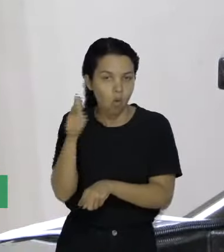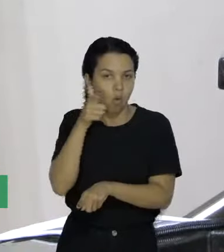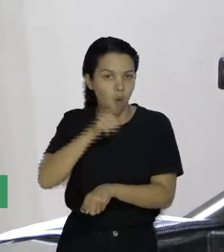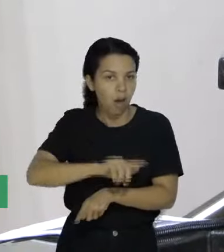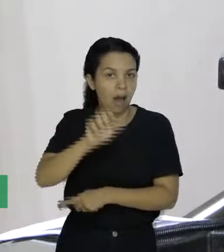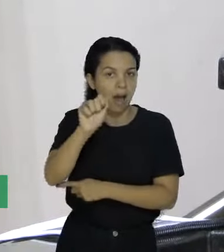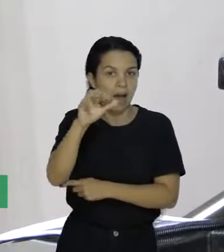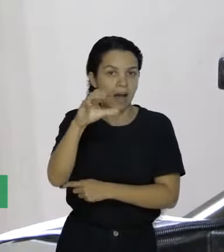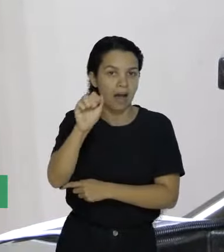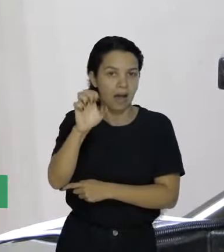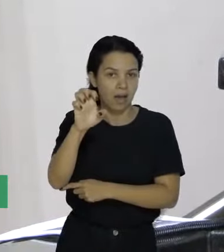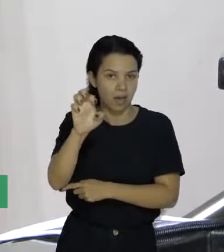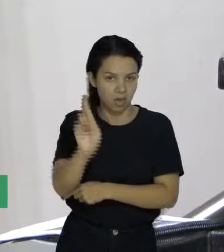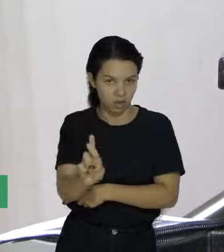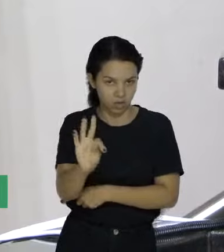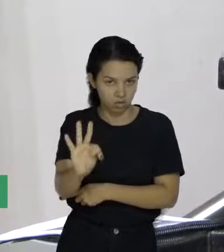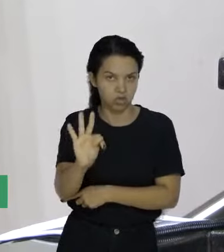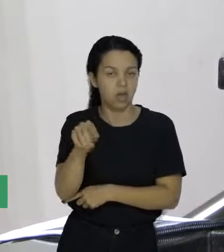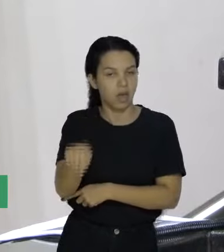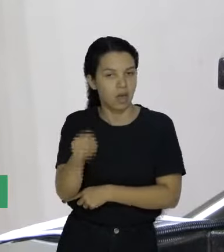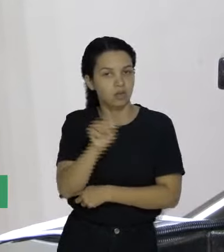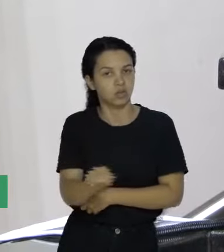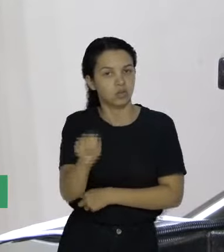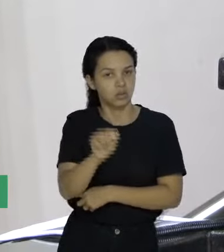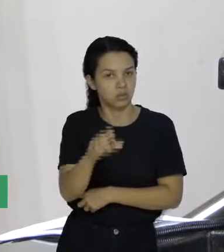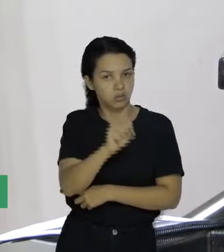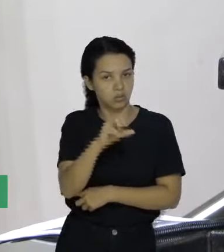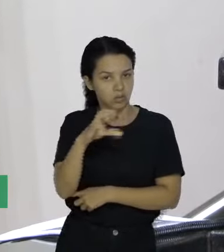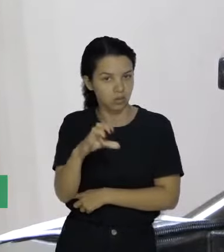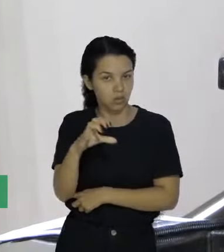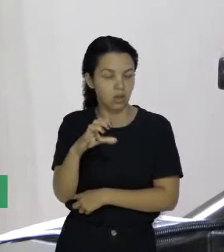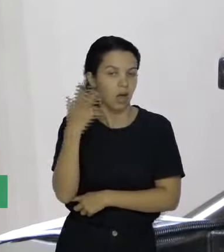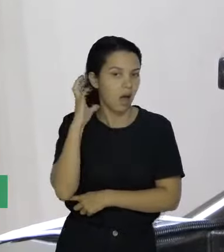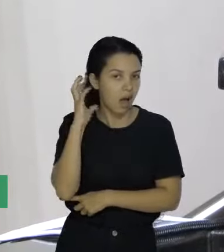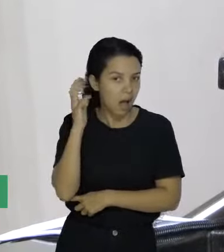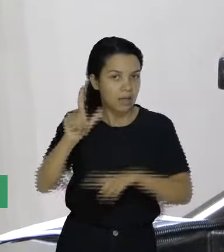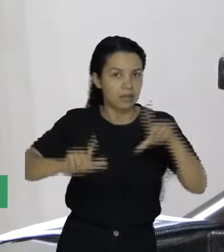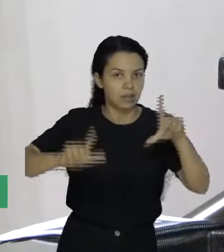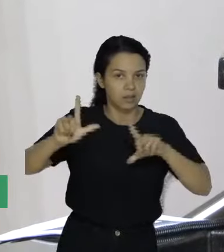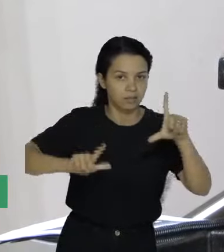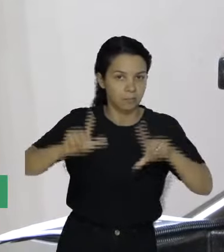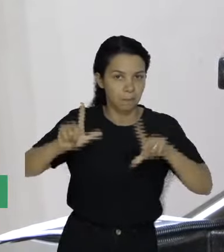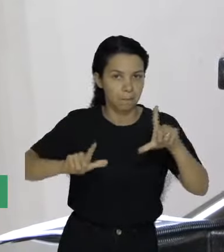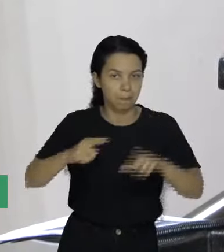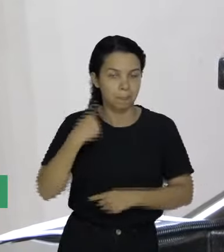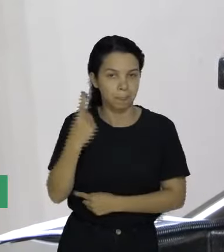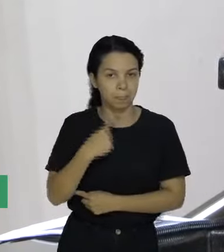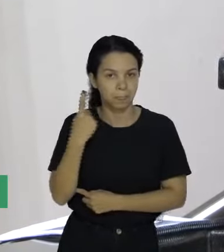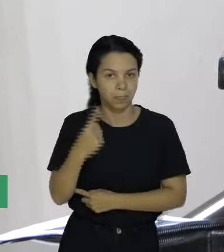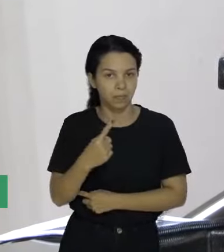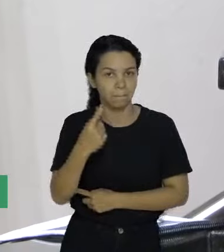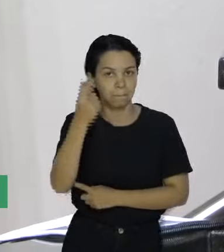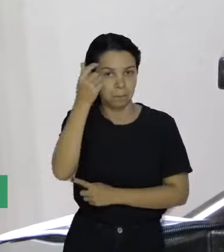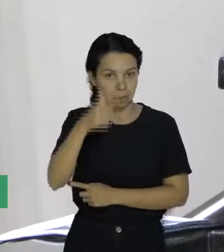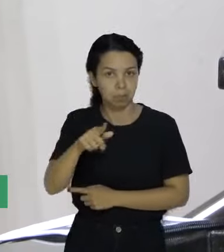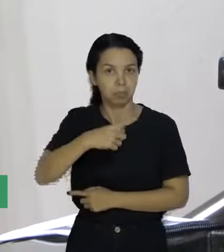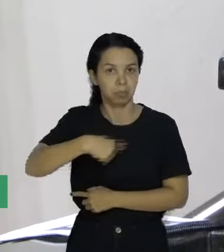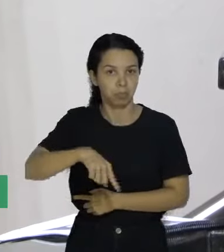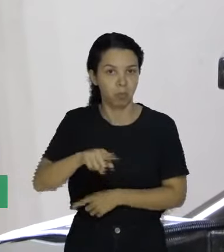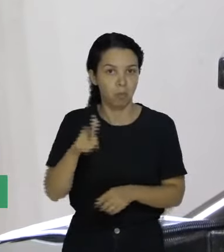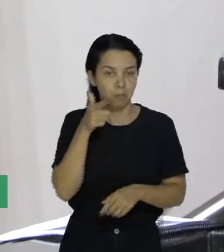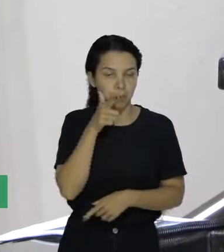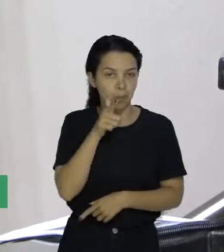Associação Catarinense de rádio e televisão Deputado Marcos Vieira E com isso nós